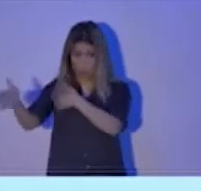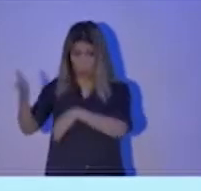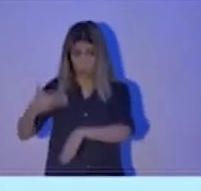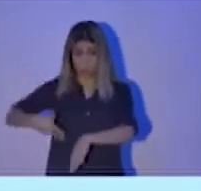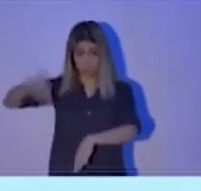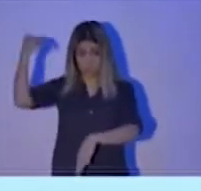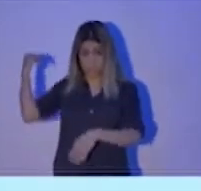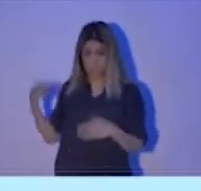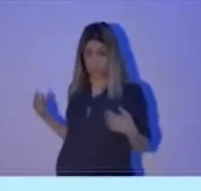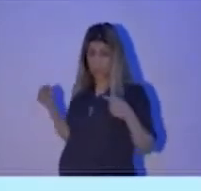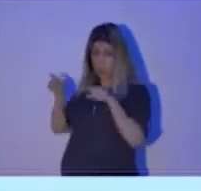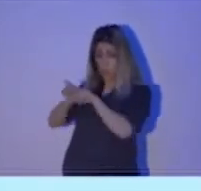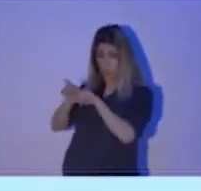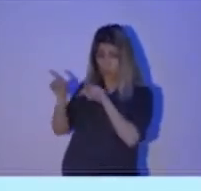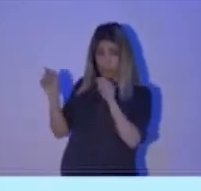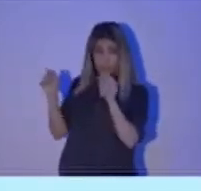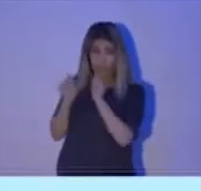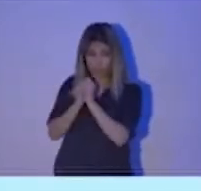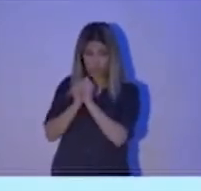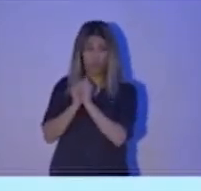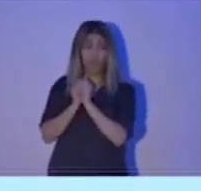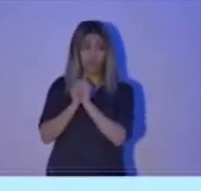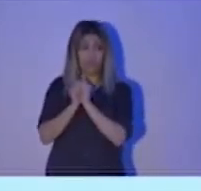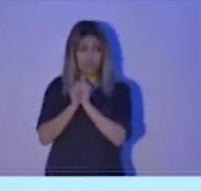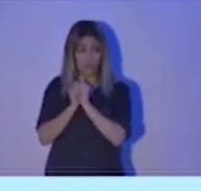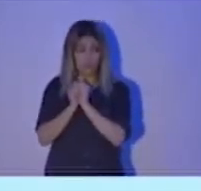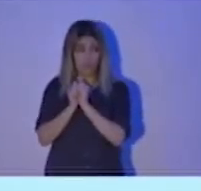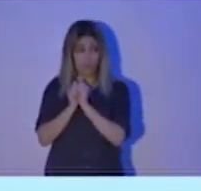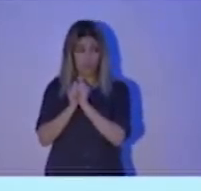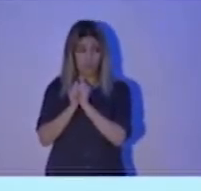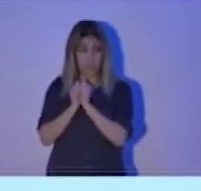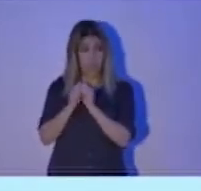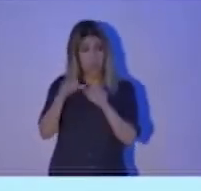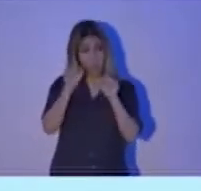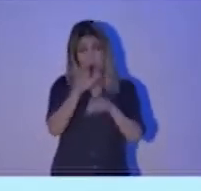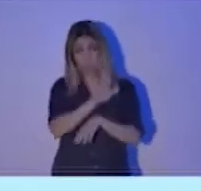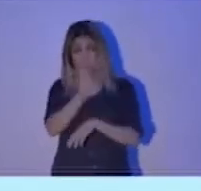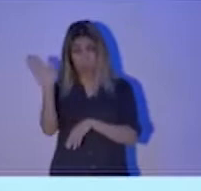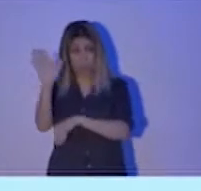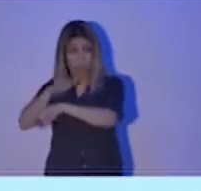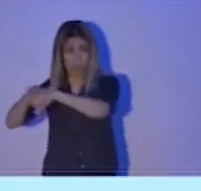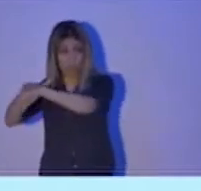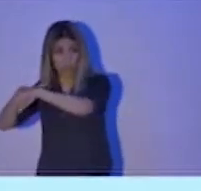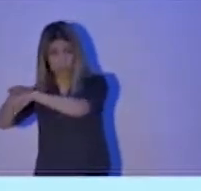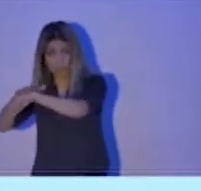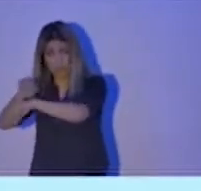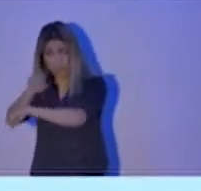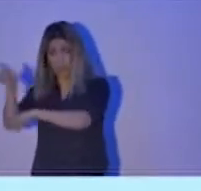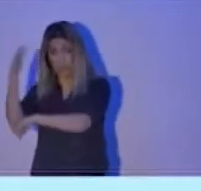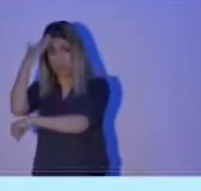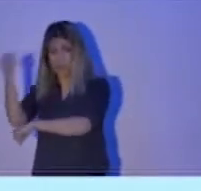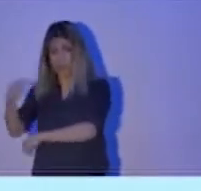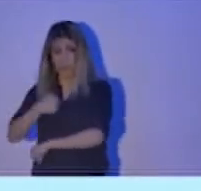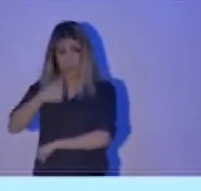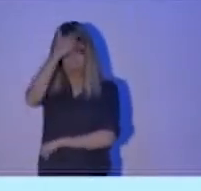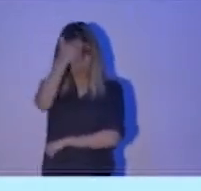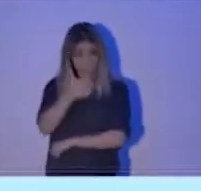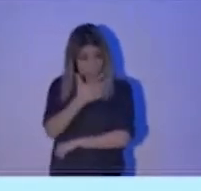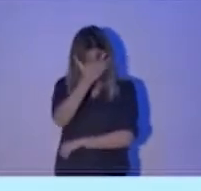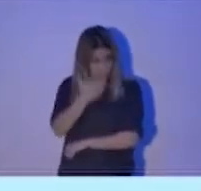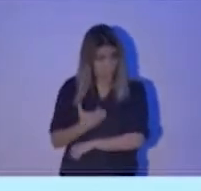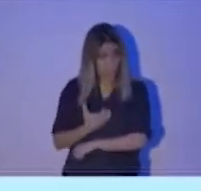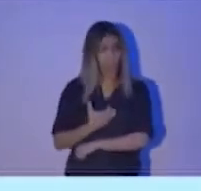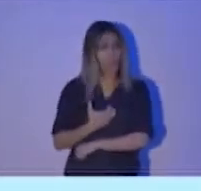comigo, desde que eu estou no MEC, de que não tenha primado pela minha conduta, no sentido de